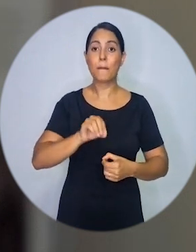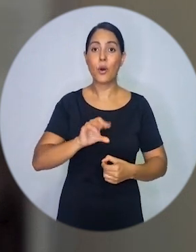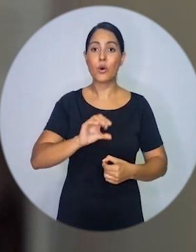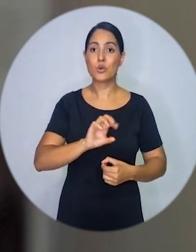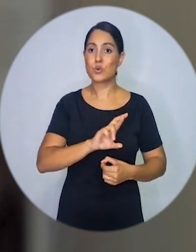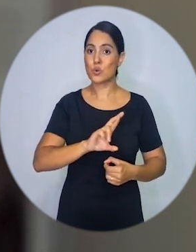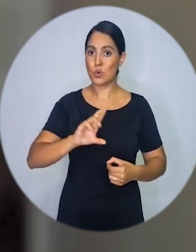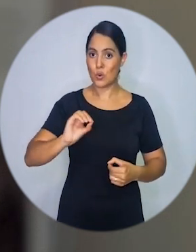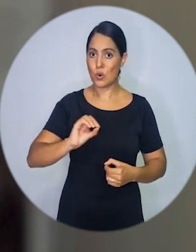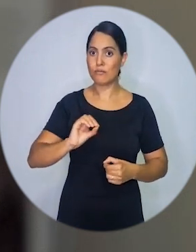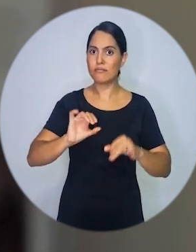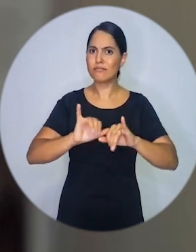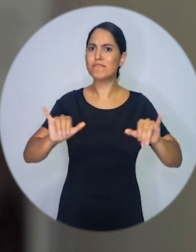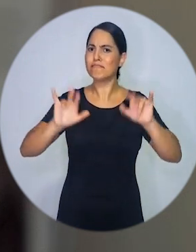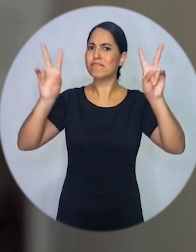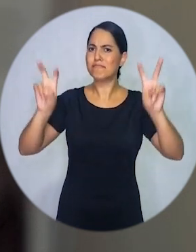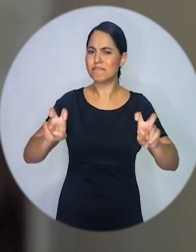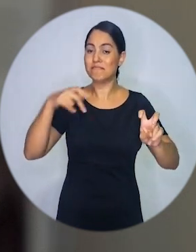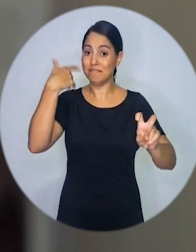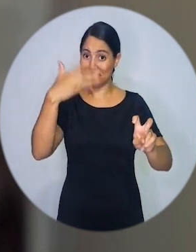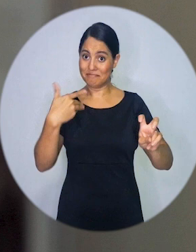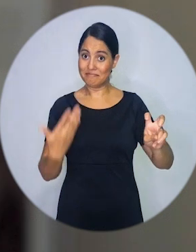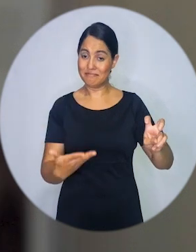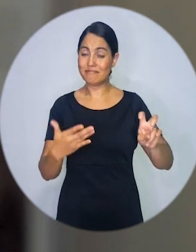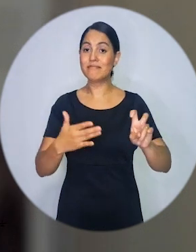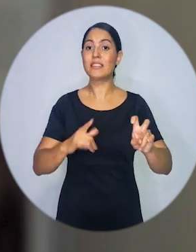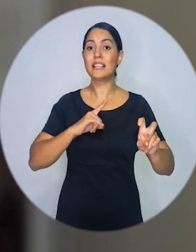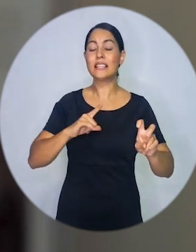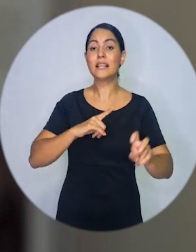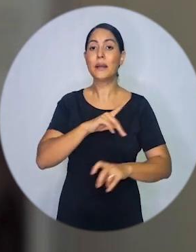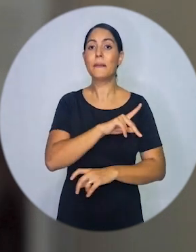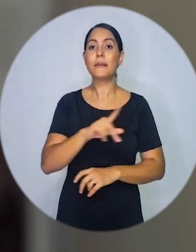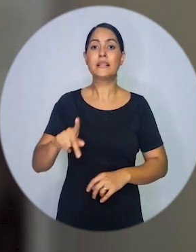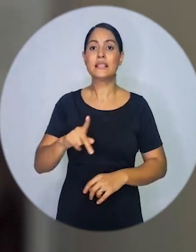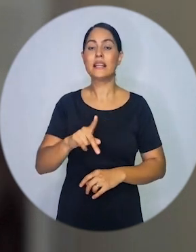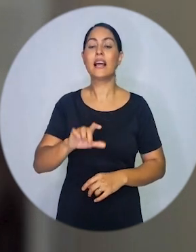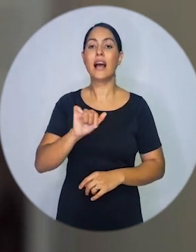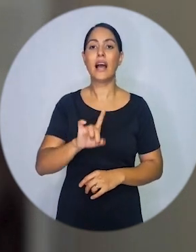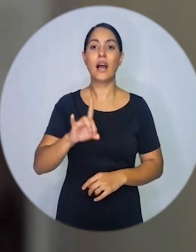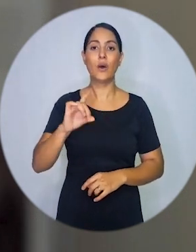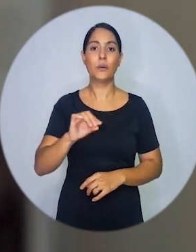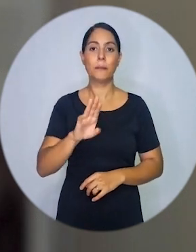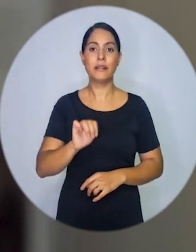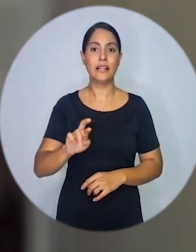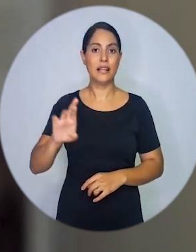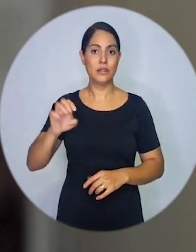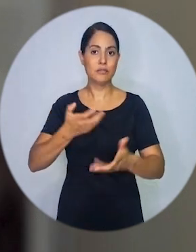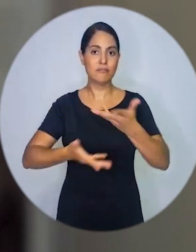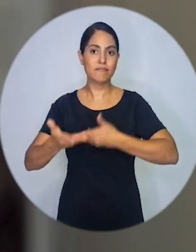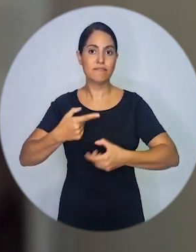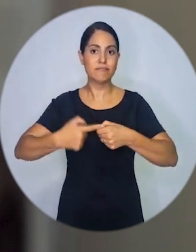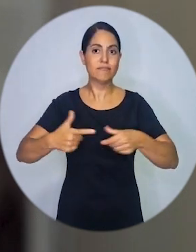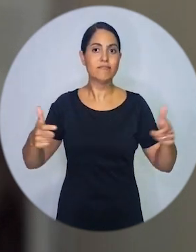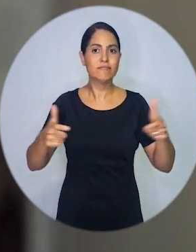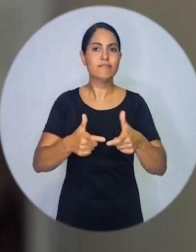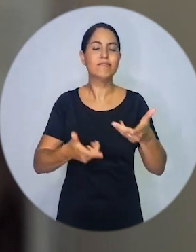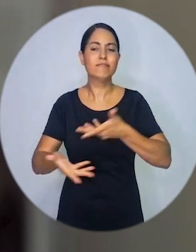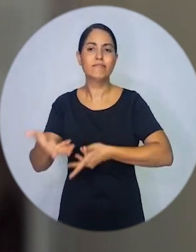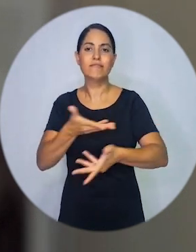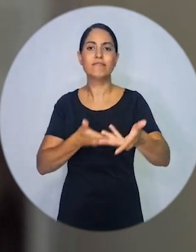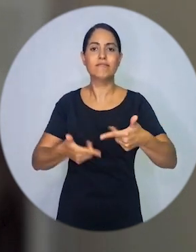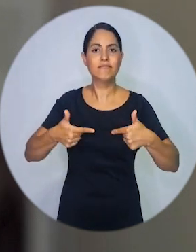Conselho Federal da Ordem participou da solenidade. Em entrevista, o presidente da seccional, Aldo Medeiros, falou sobre a importância